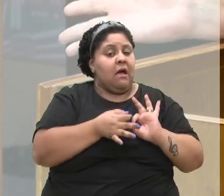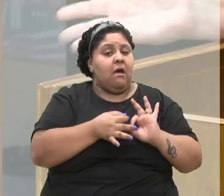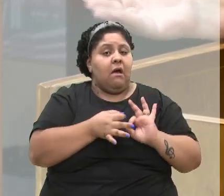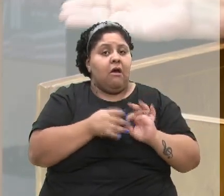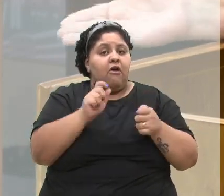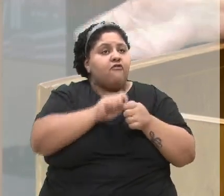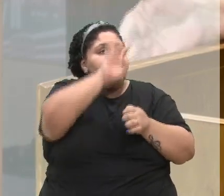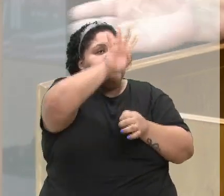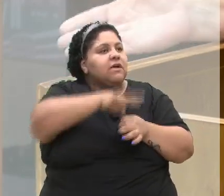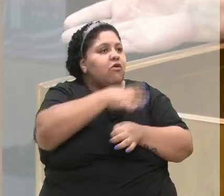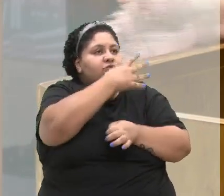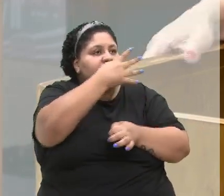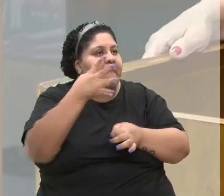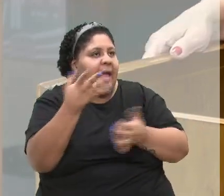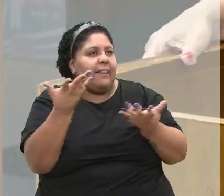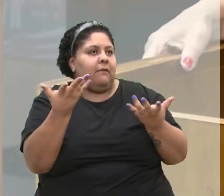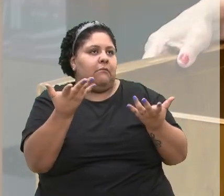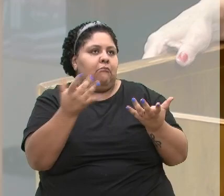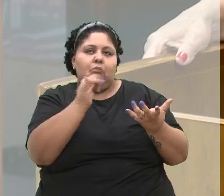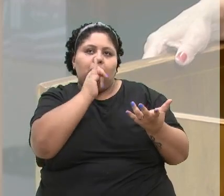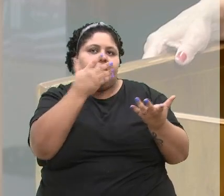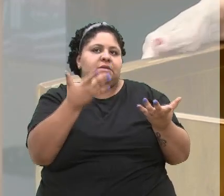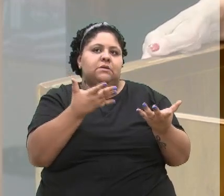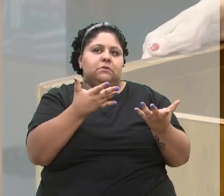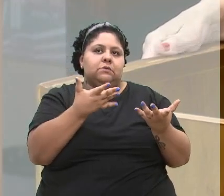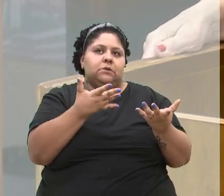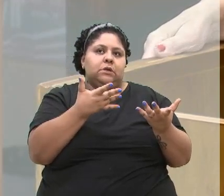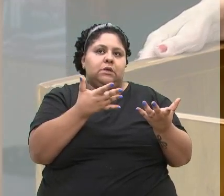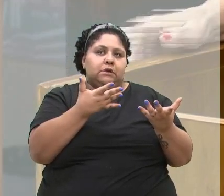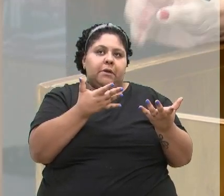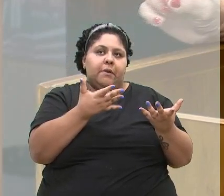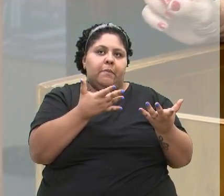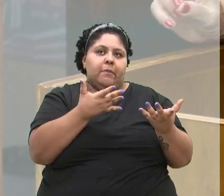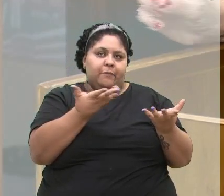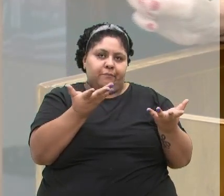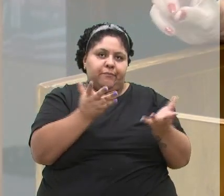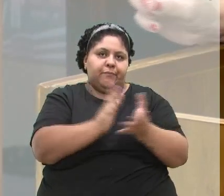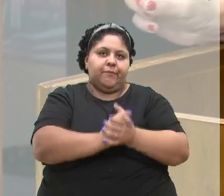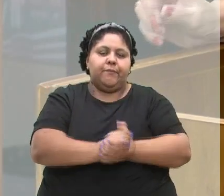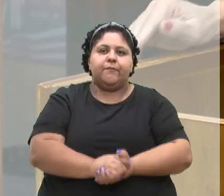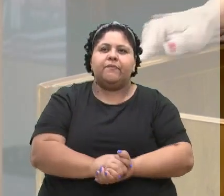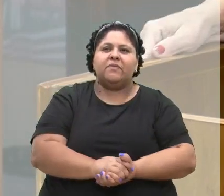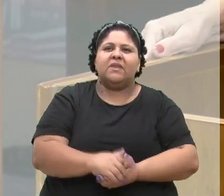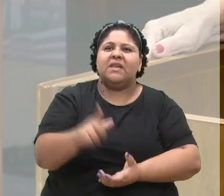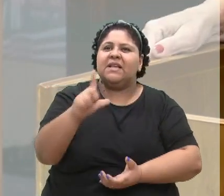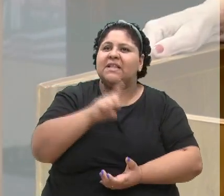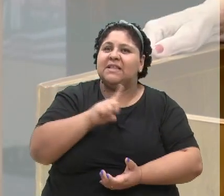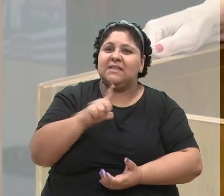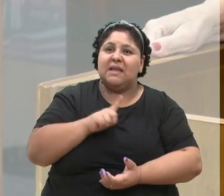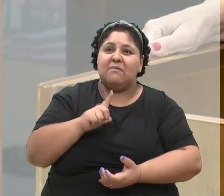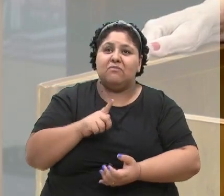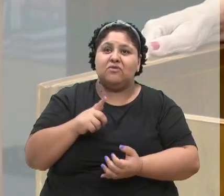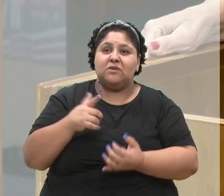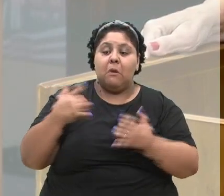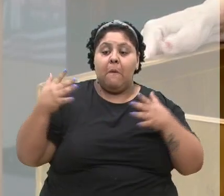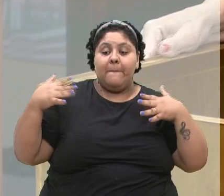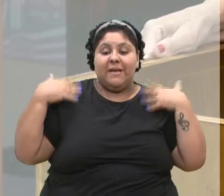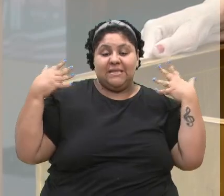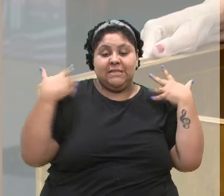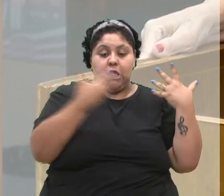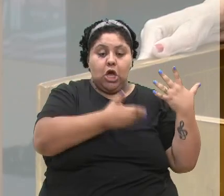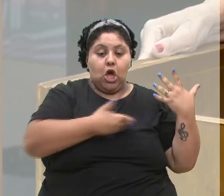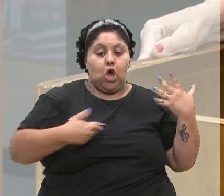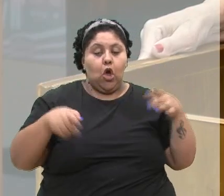quando em vez ver que não vai chover, por favor, molhar a rua, né? Ali nós não temos passeio público, tá? Porque